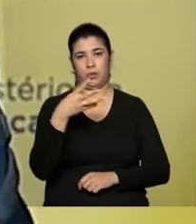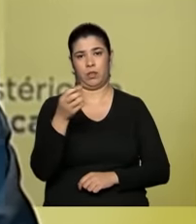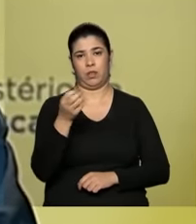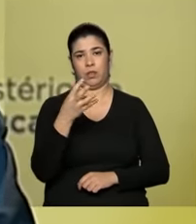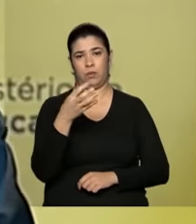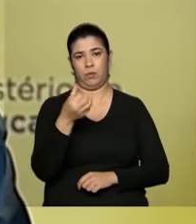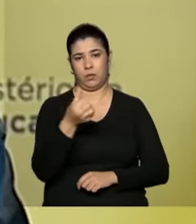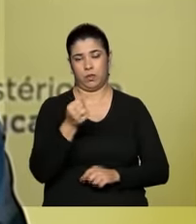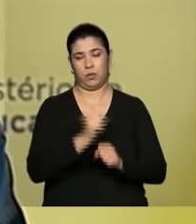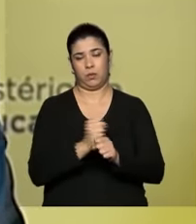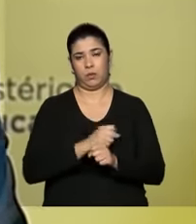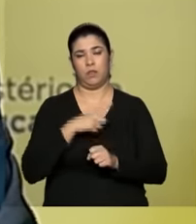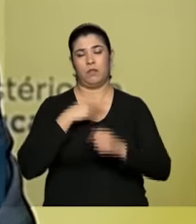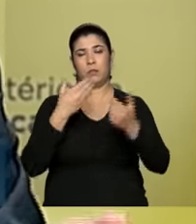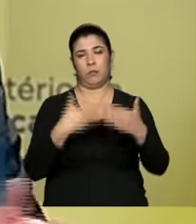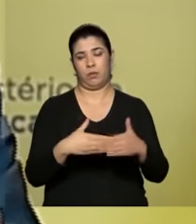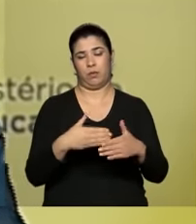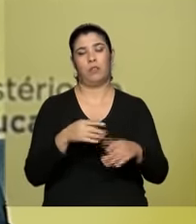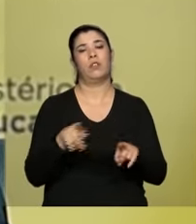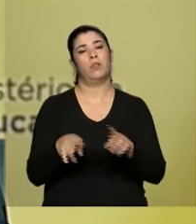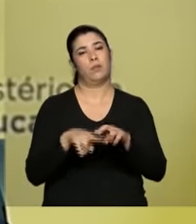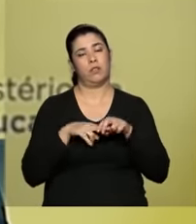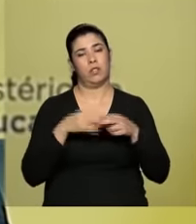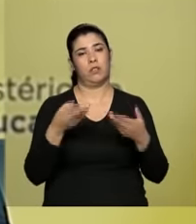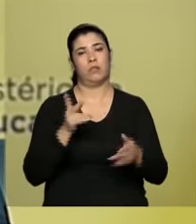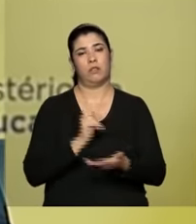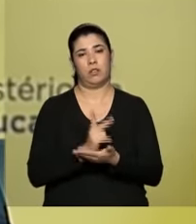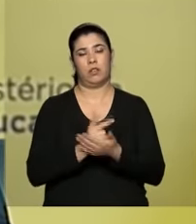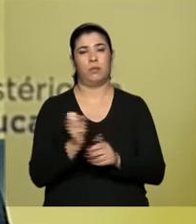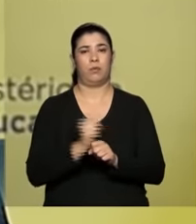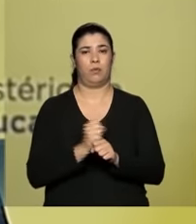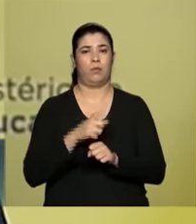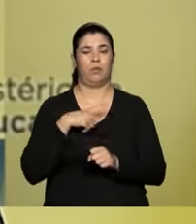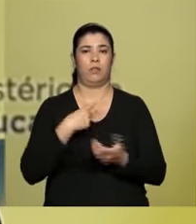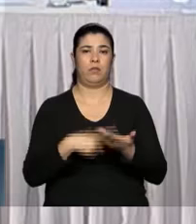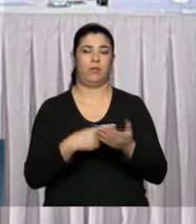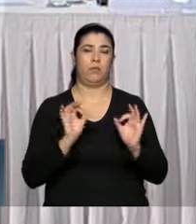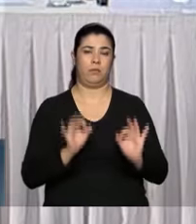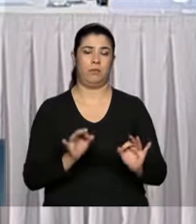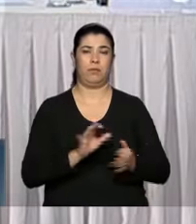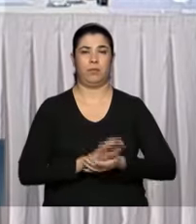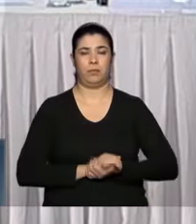do MEC, anualmente tem essa avaliação exatamente por esse compromisso.